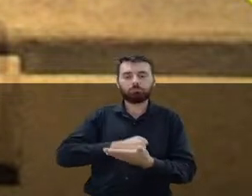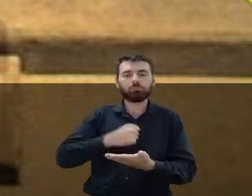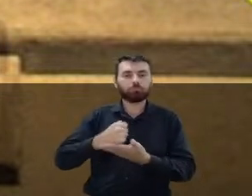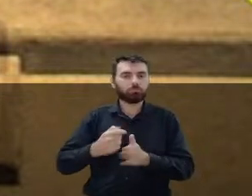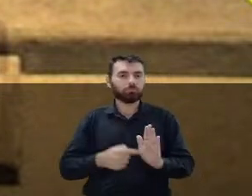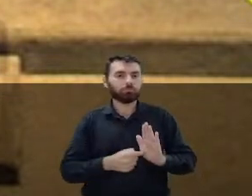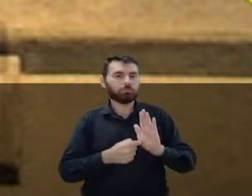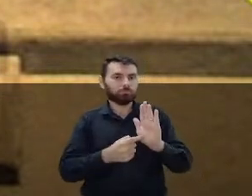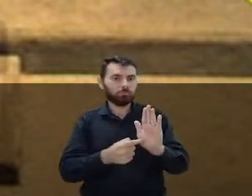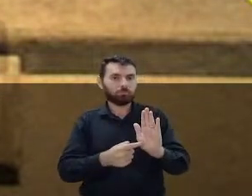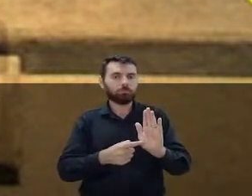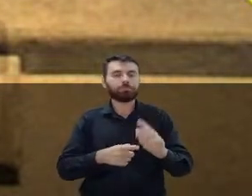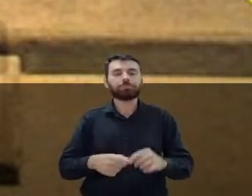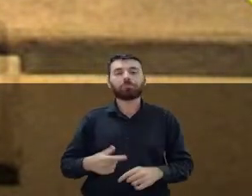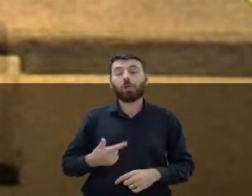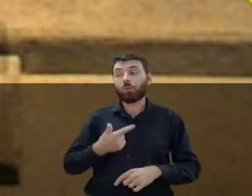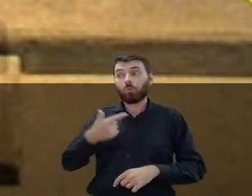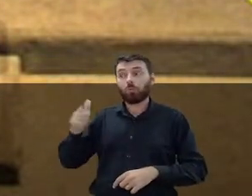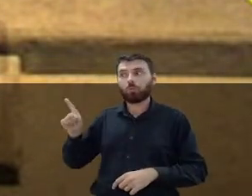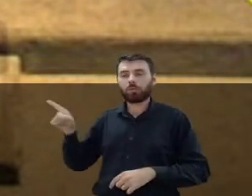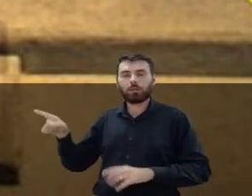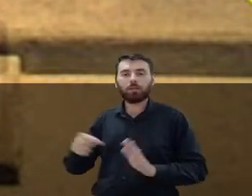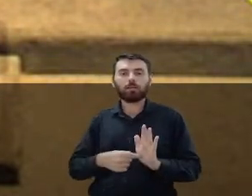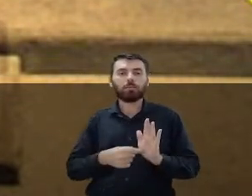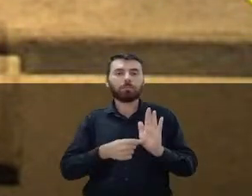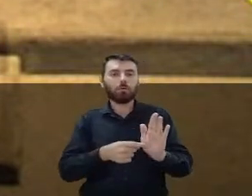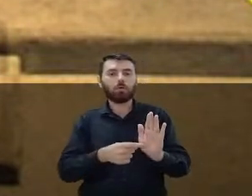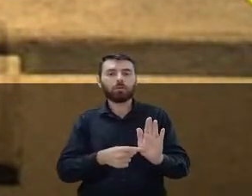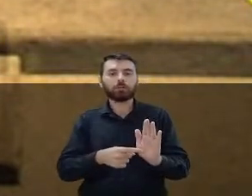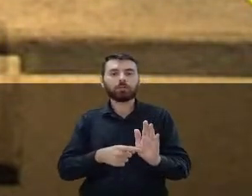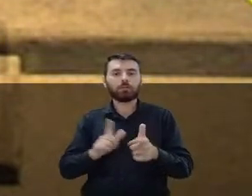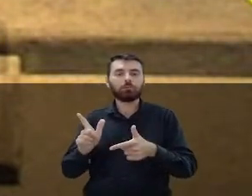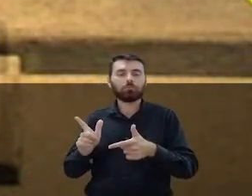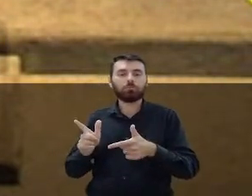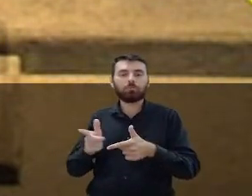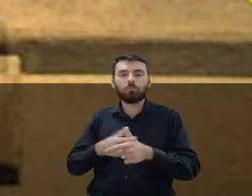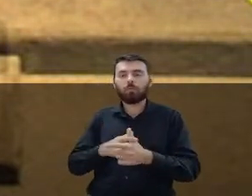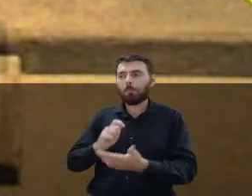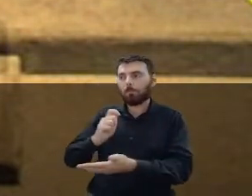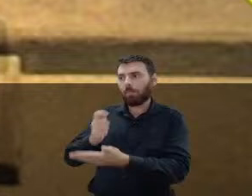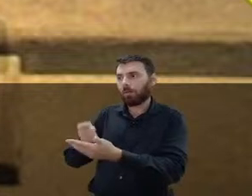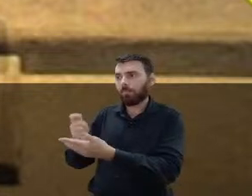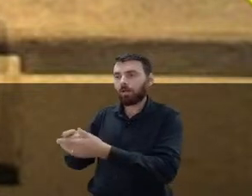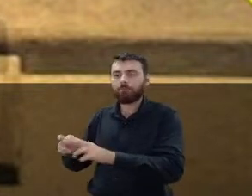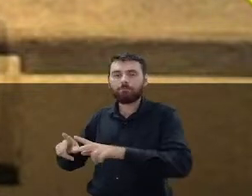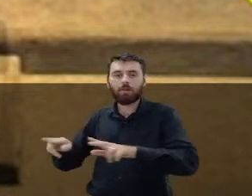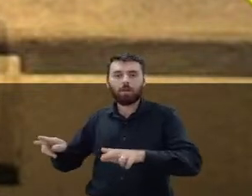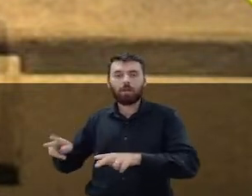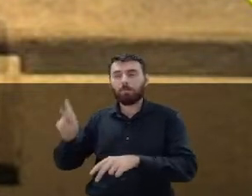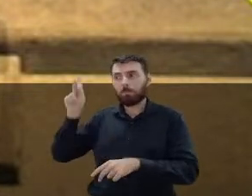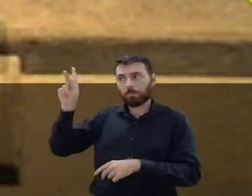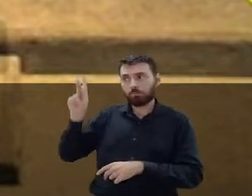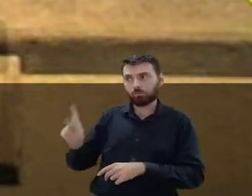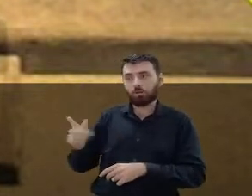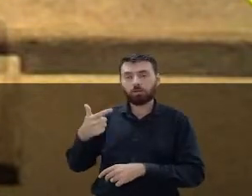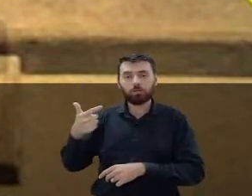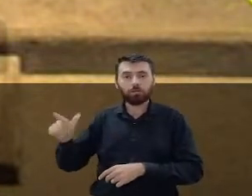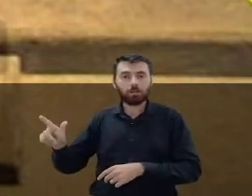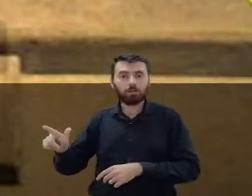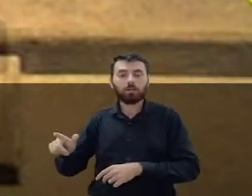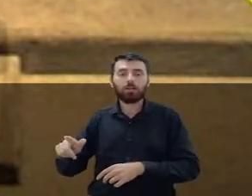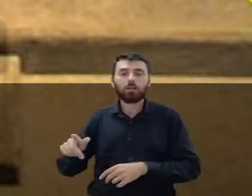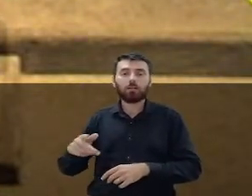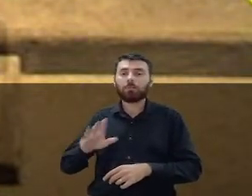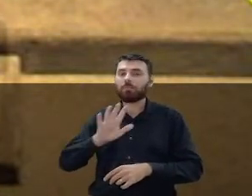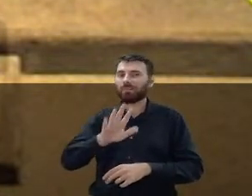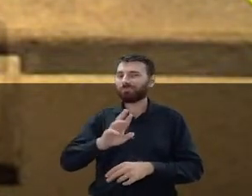de despesas pessoais da reclamada, mas não eram despesas pessoais, eram os imóveis de propriedade da reclamada,